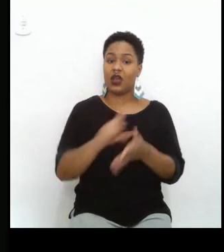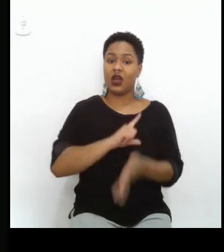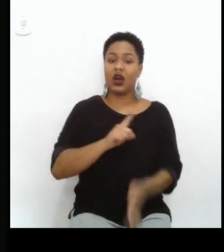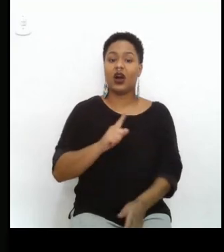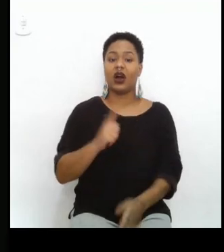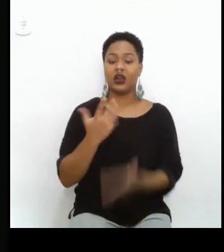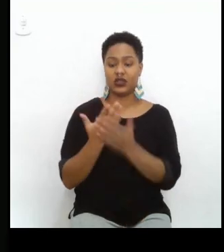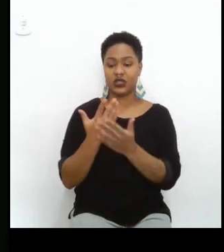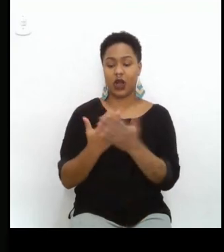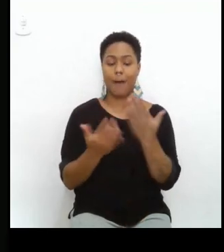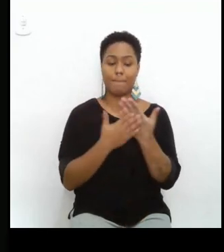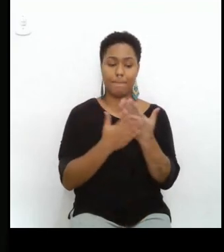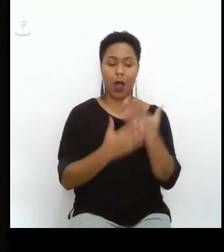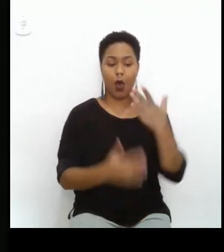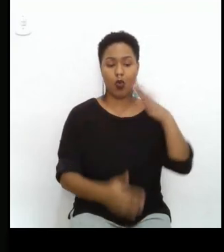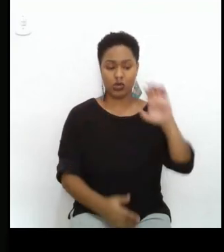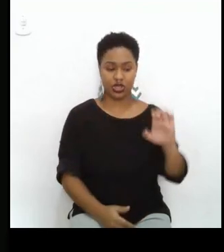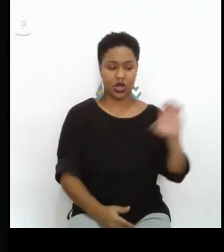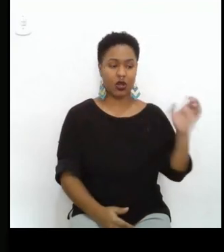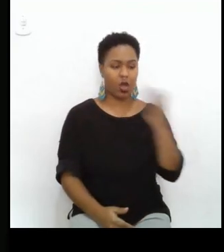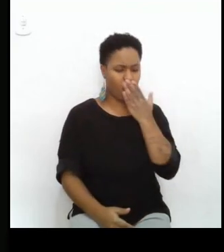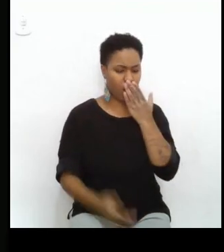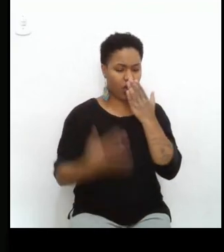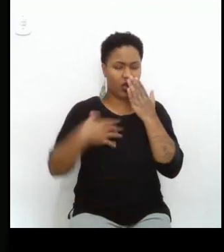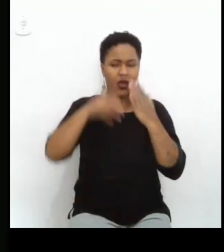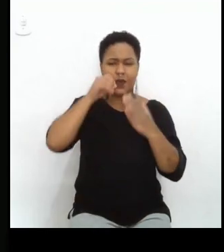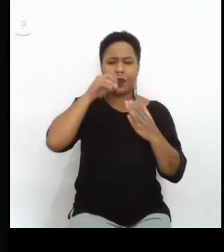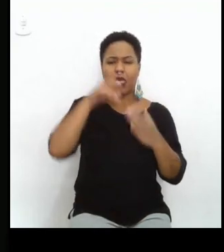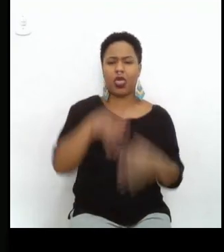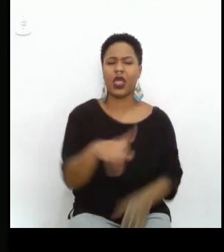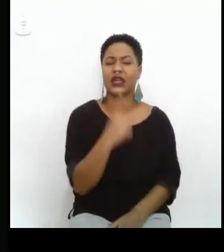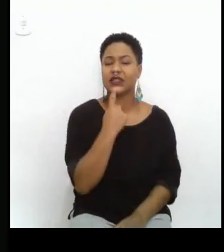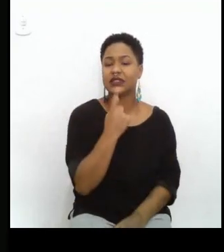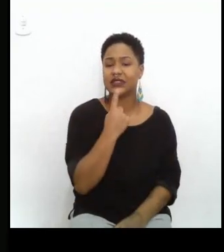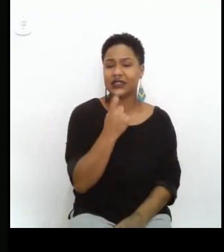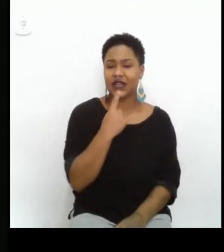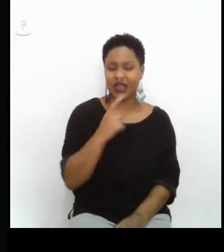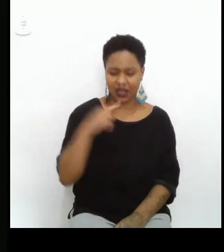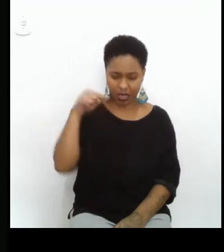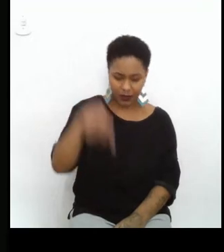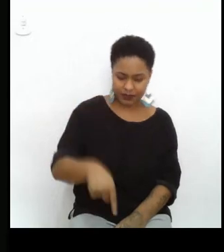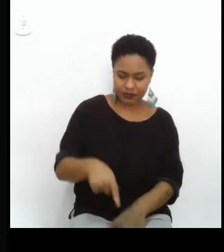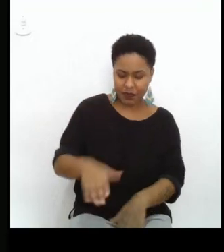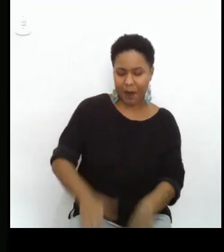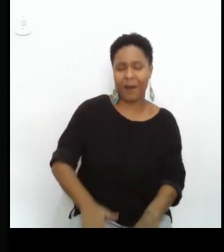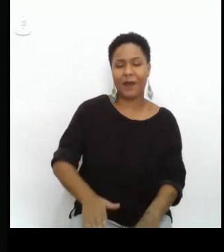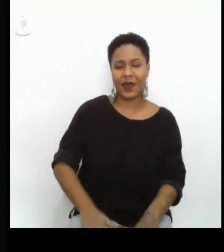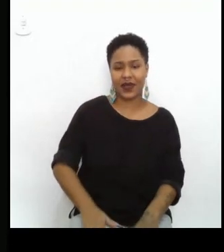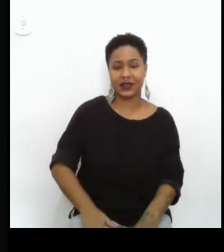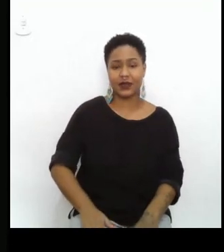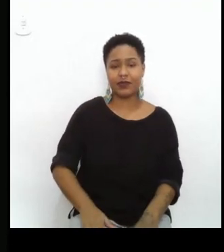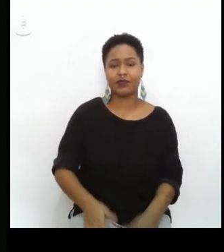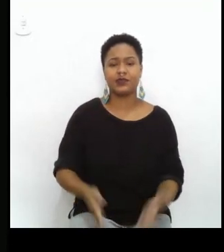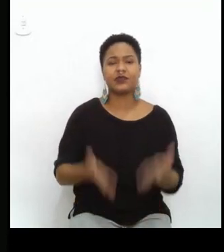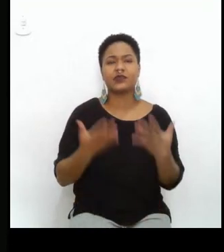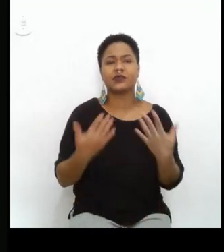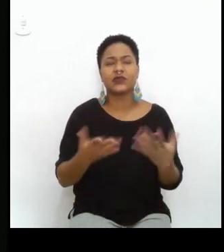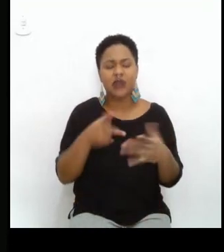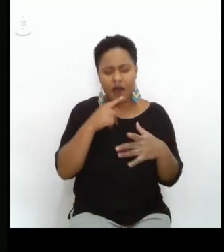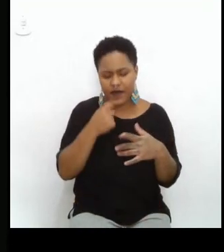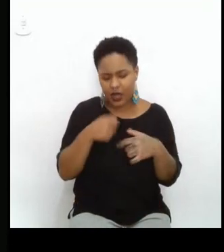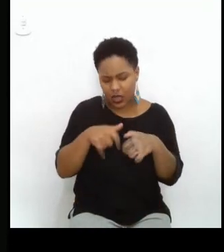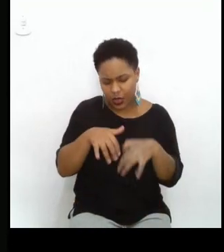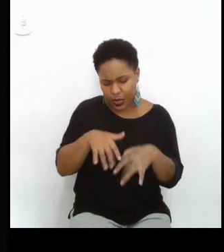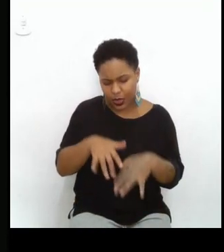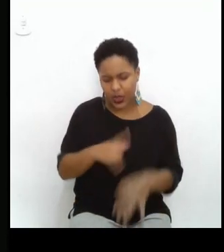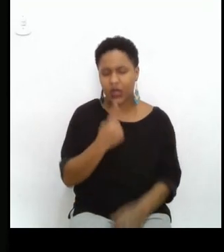na boca um jato de sangue Jorge sua boca caindo na sua perna e um leve friozinho de sangue escorre